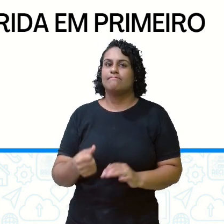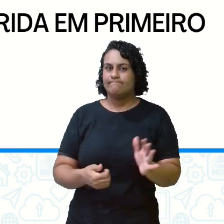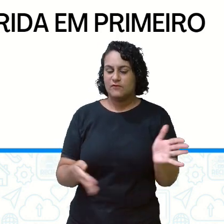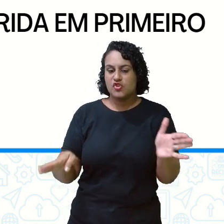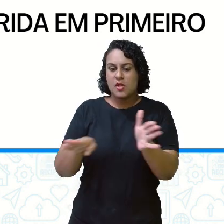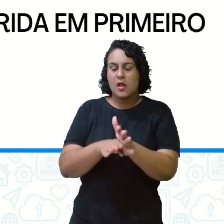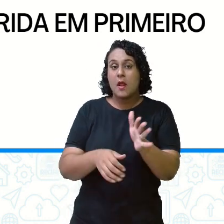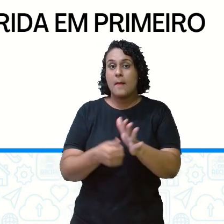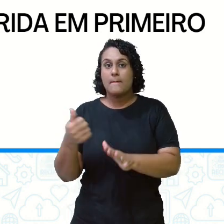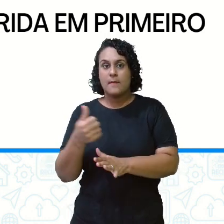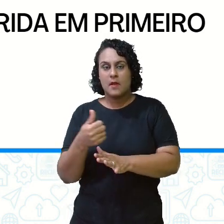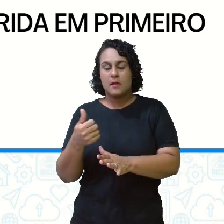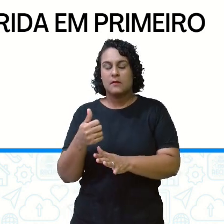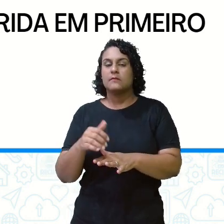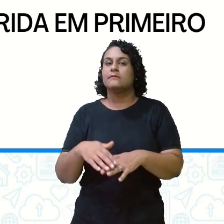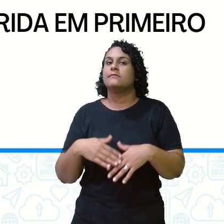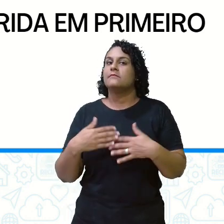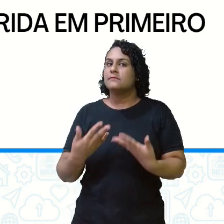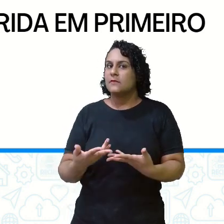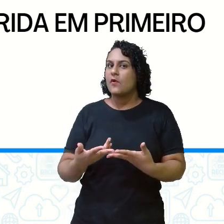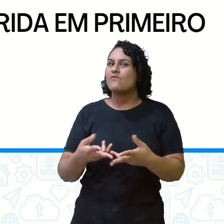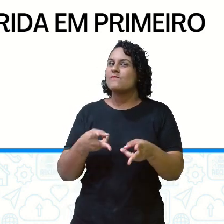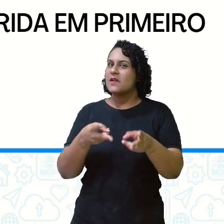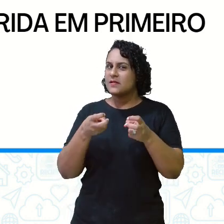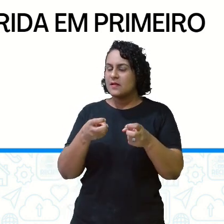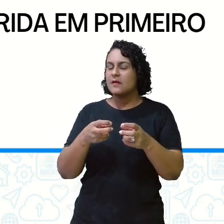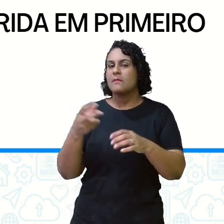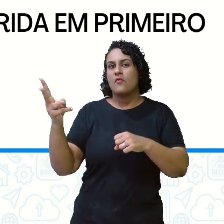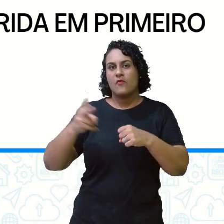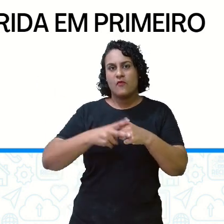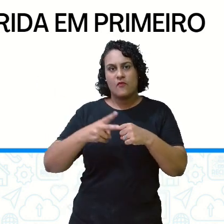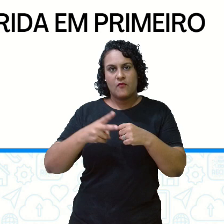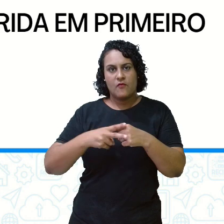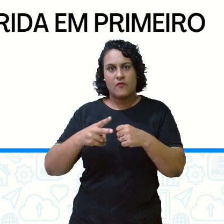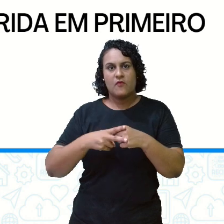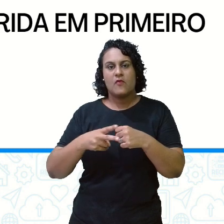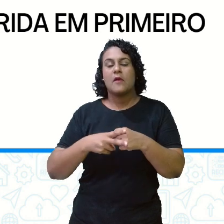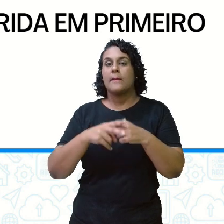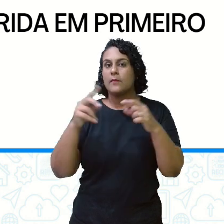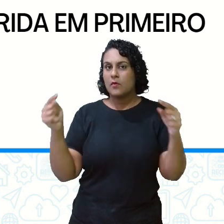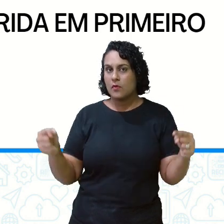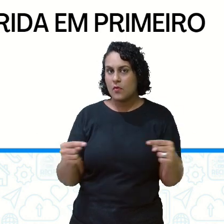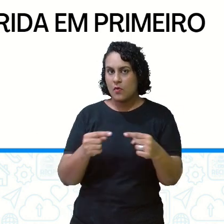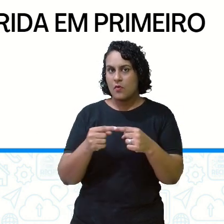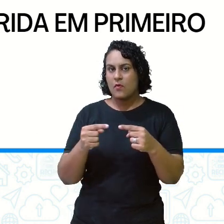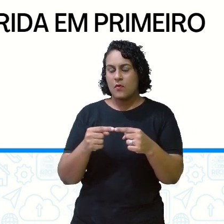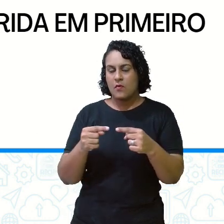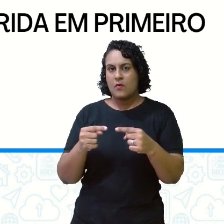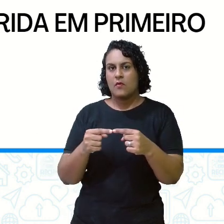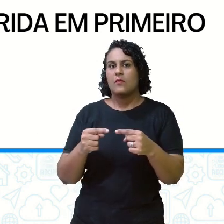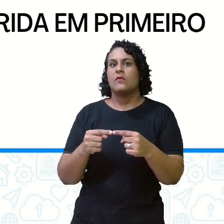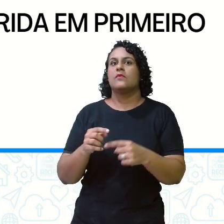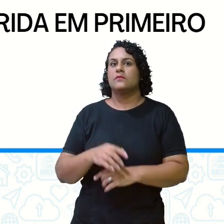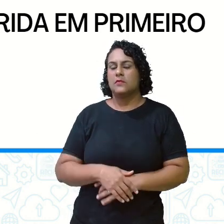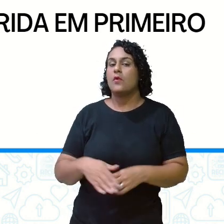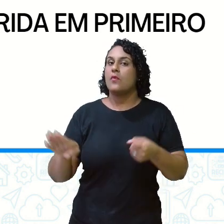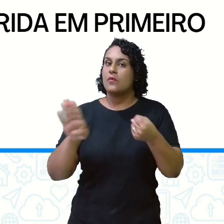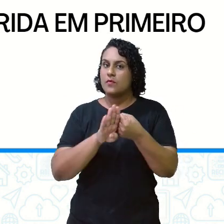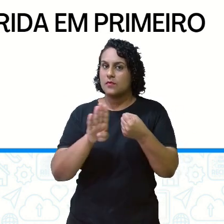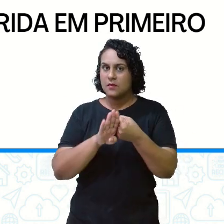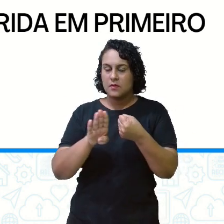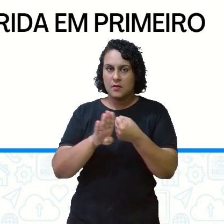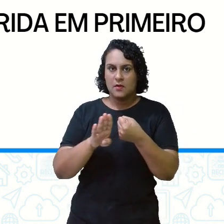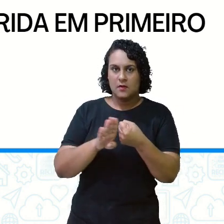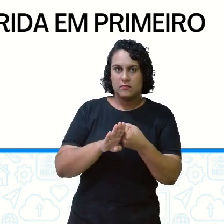lugar. Então, como vocês podem ver, o verbo, ele está aí concordando tanto com o substantivo,